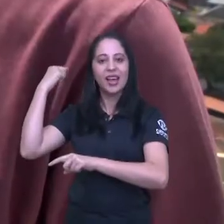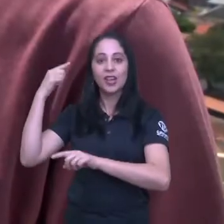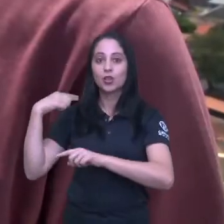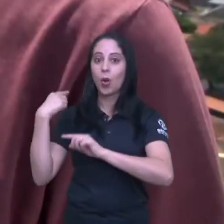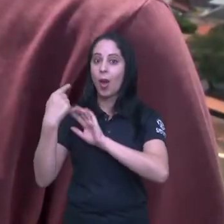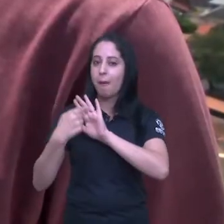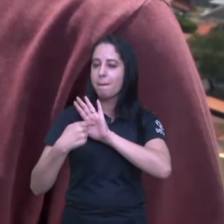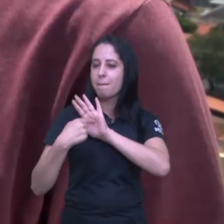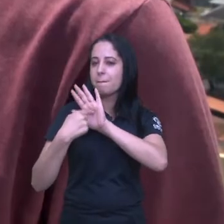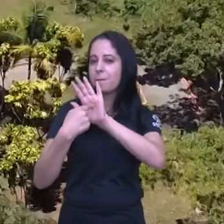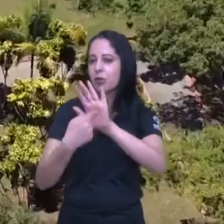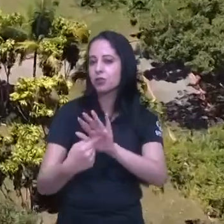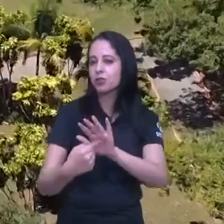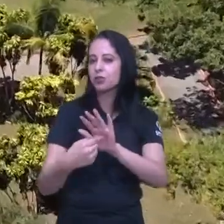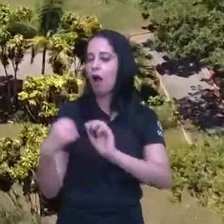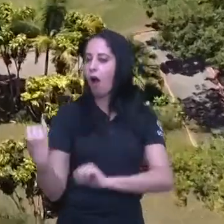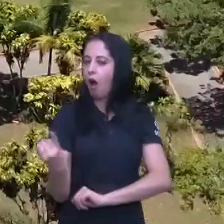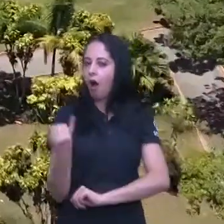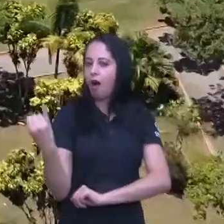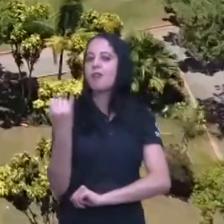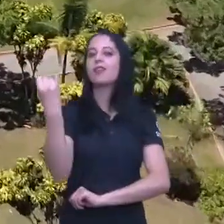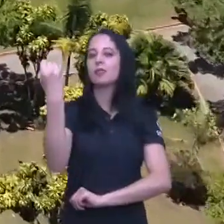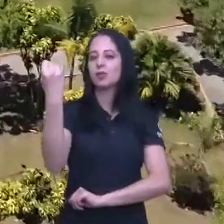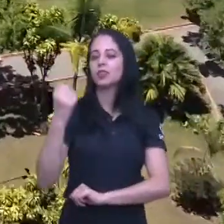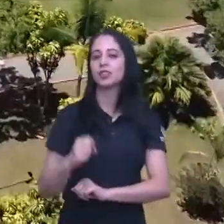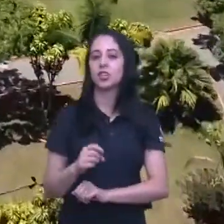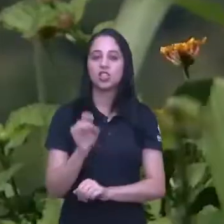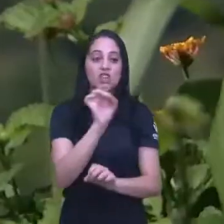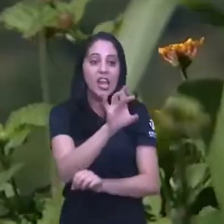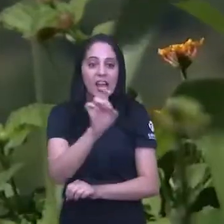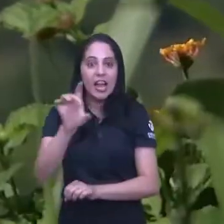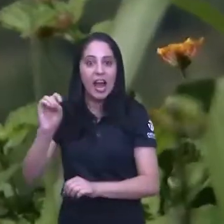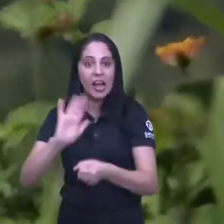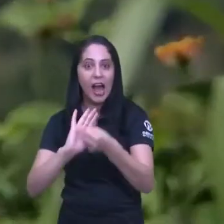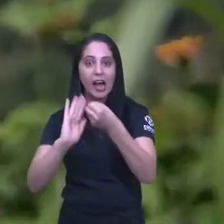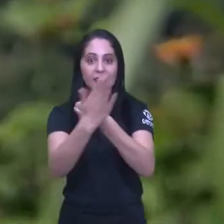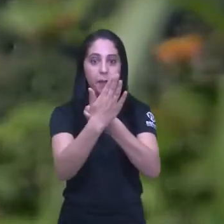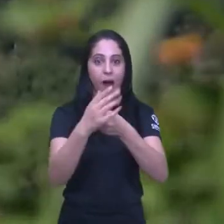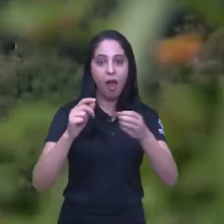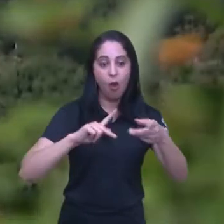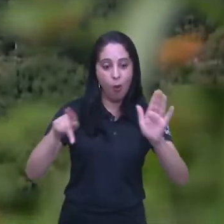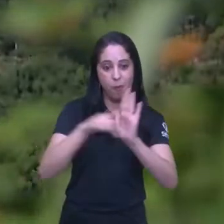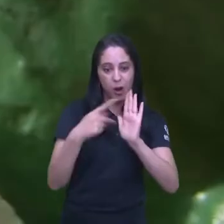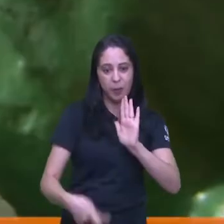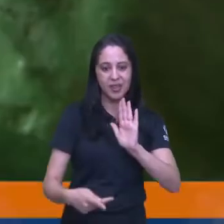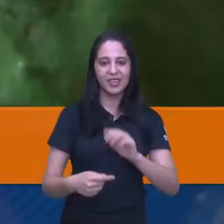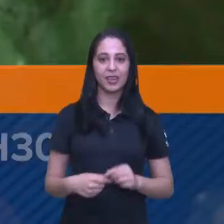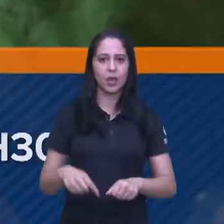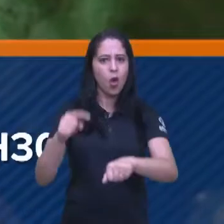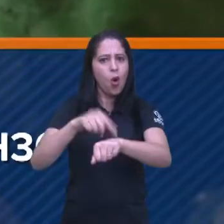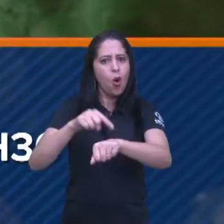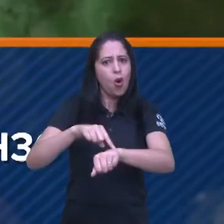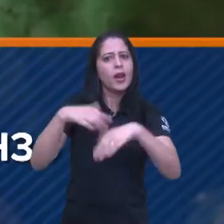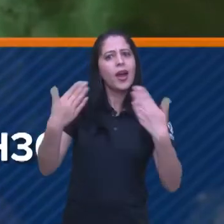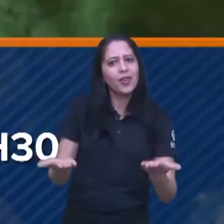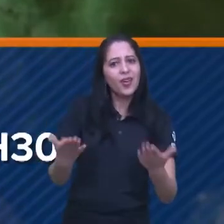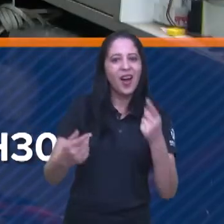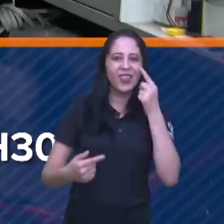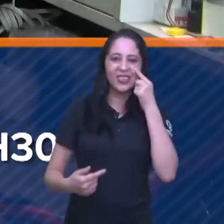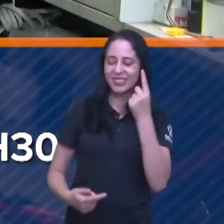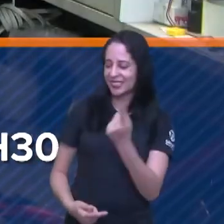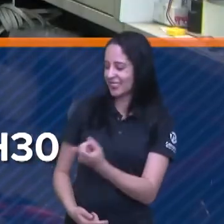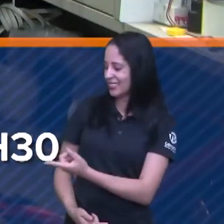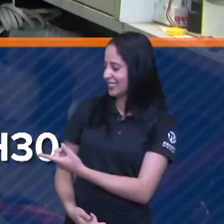e também revelar o passado e pontos marcantes de cada um dos bairros de São José dos Campos o história do meu bairro